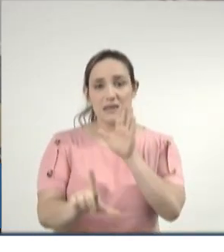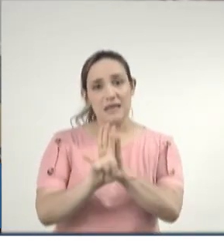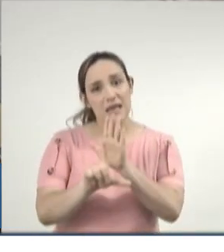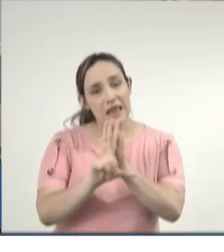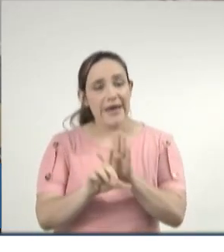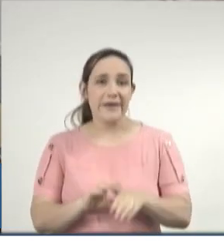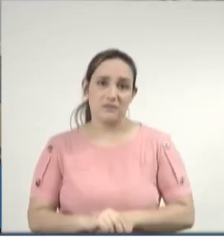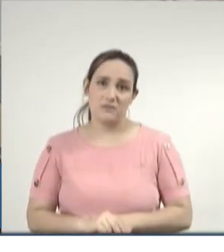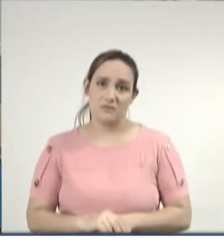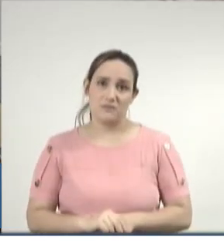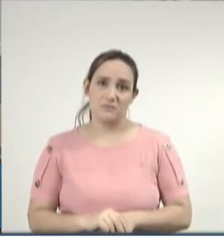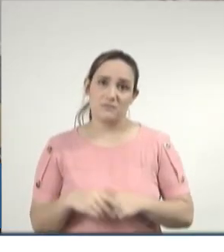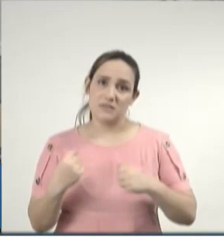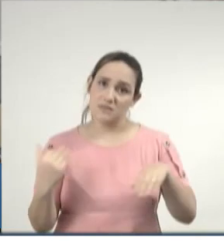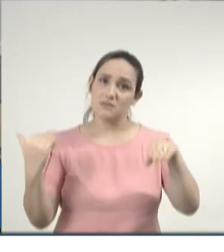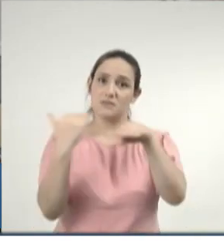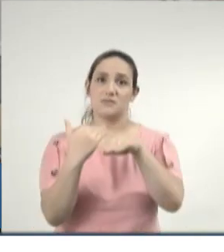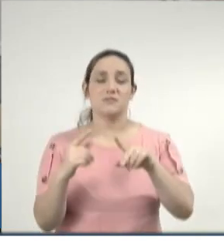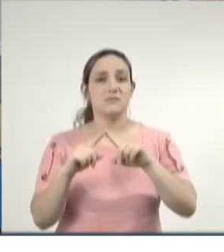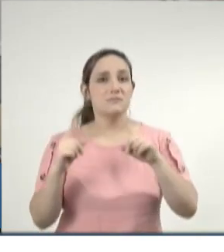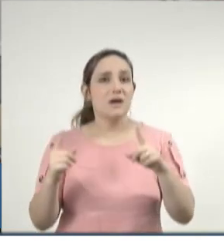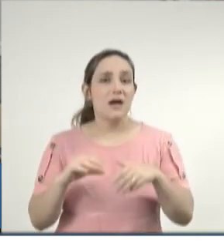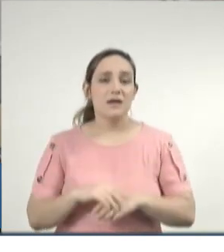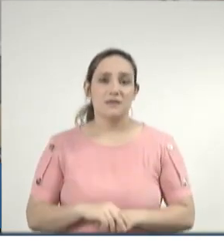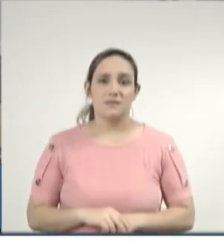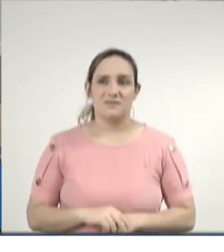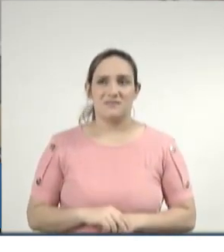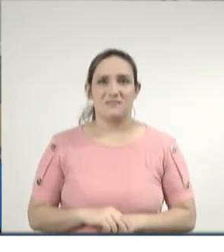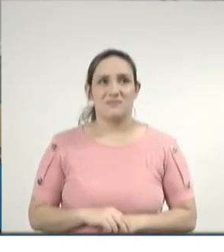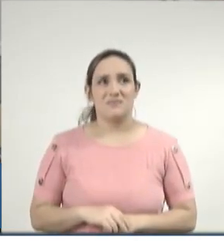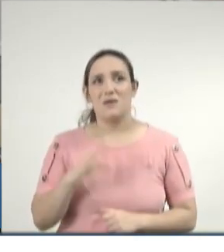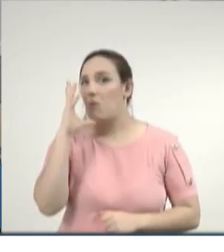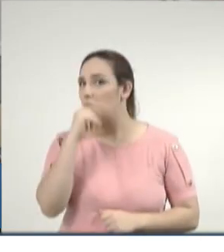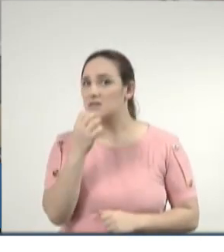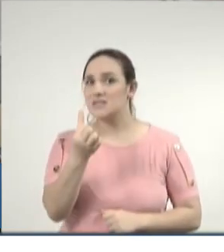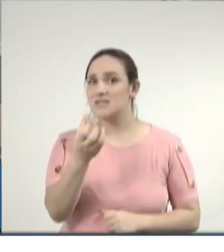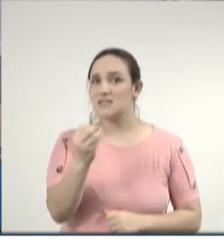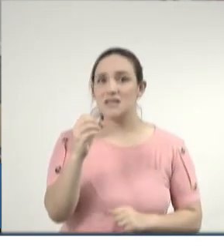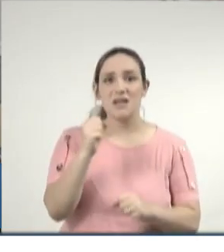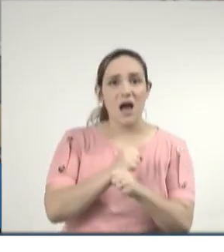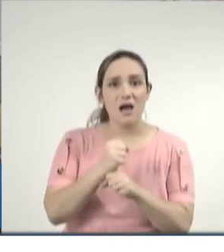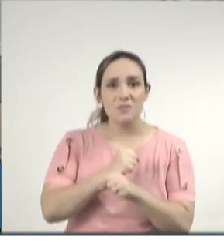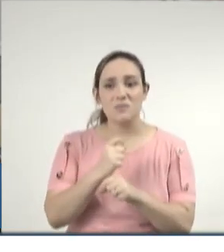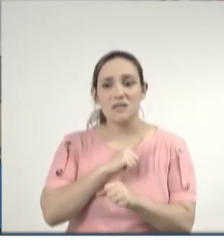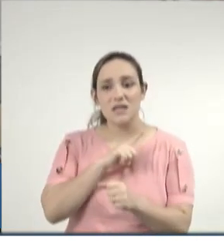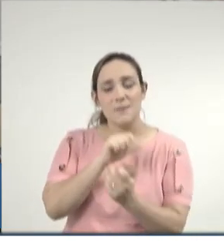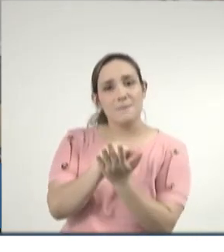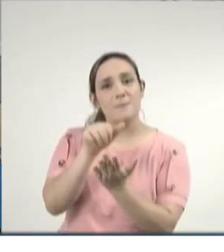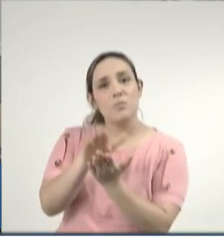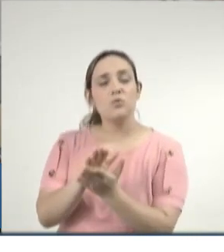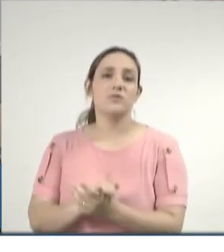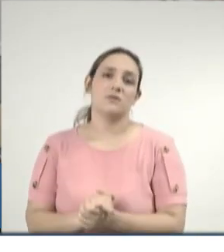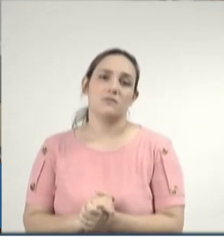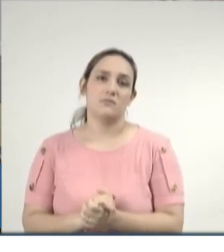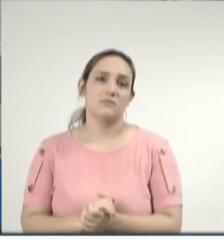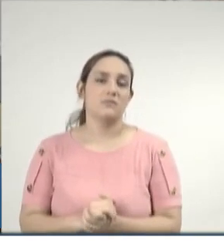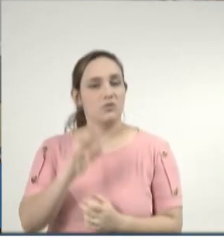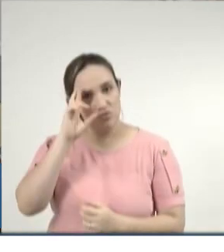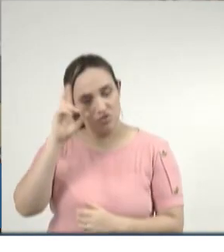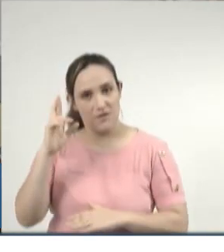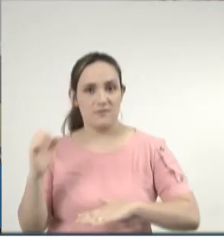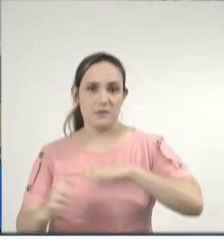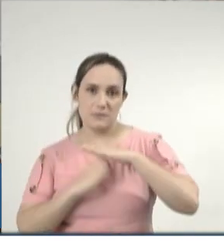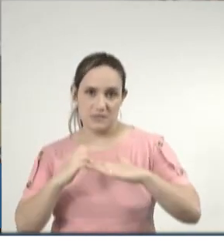que não cumpre? Uma multa. Só precisou de mais de 60 anos, né? Para que o empregador agora fosse